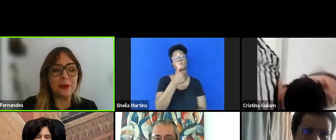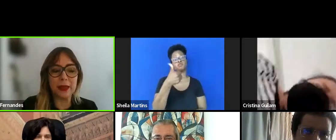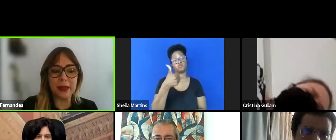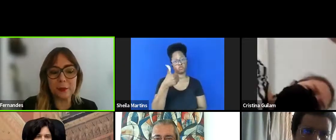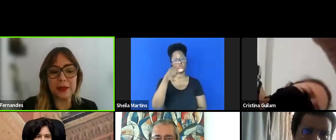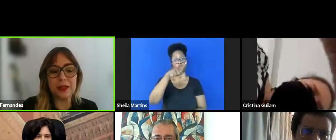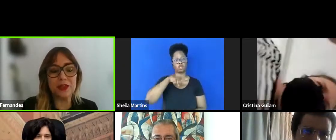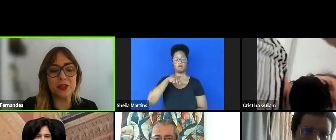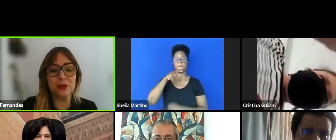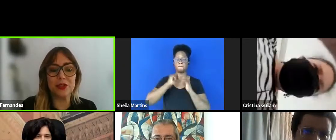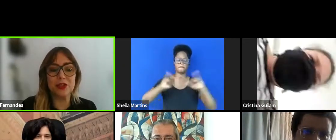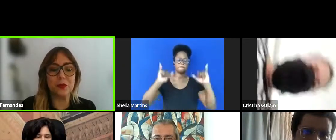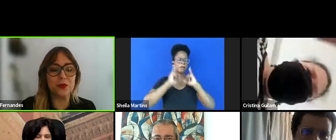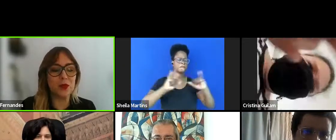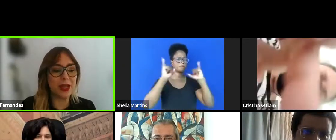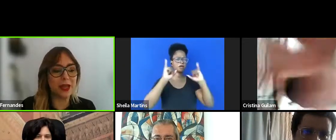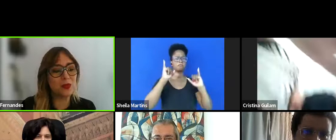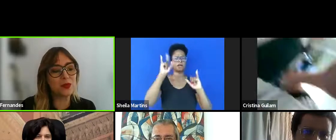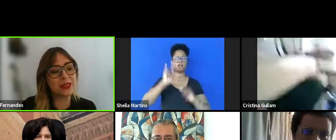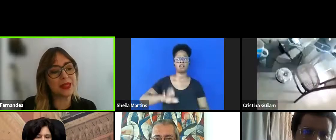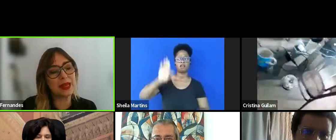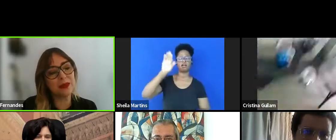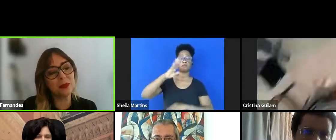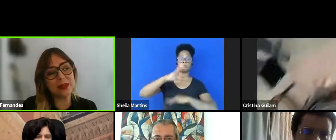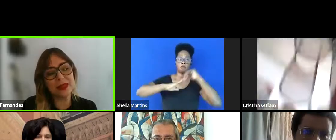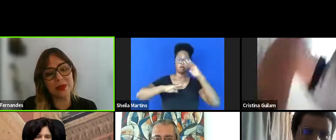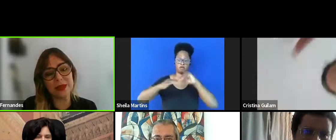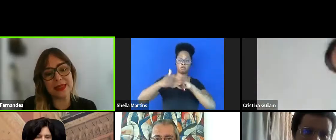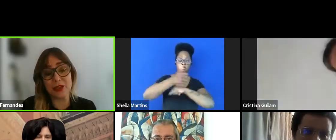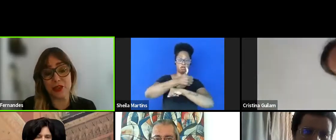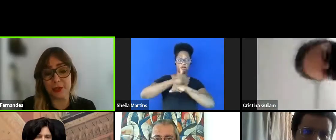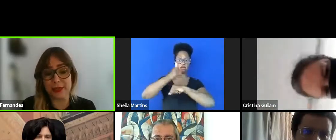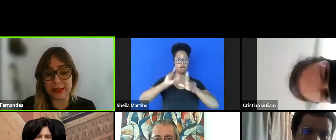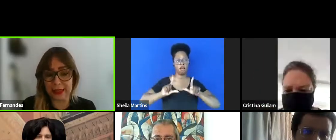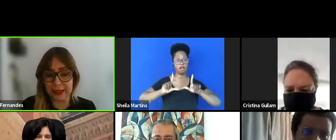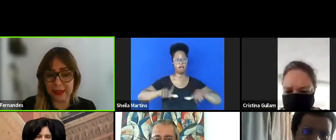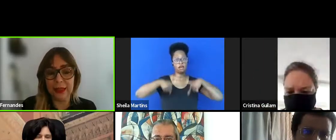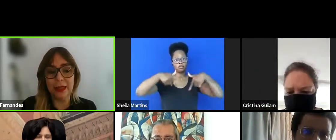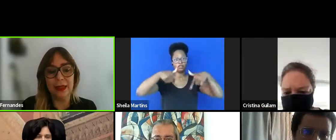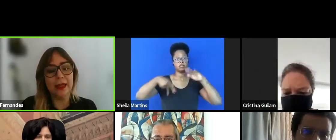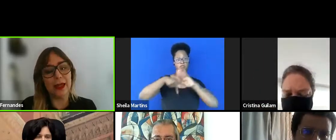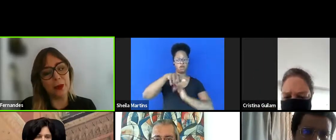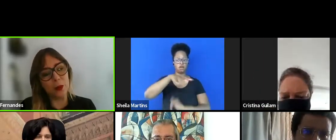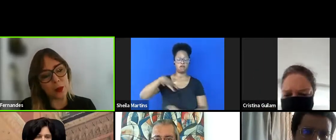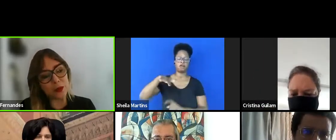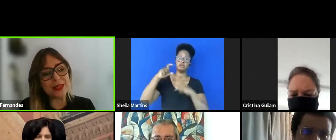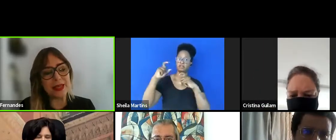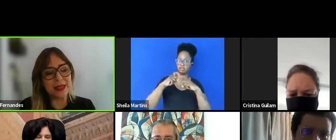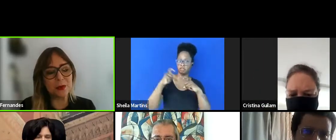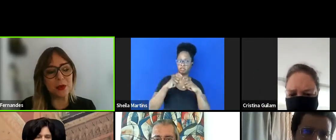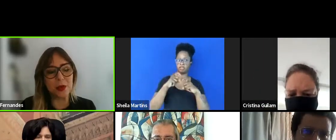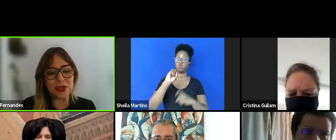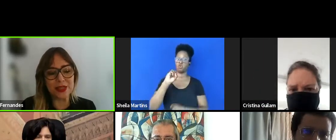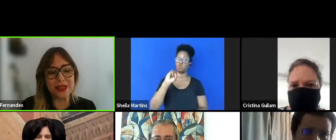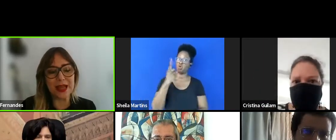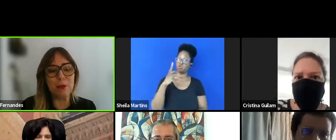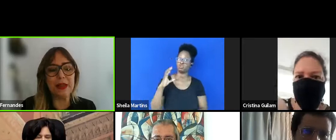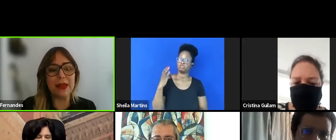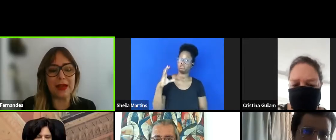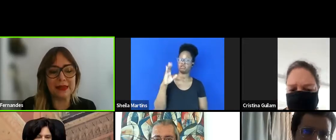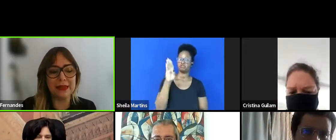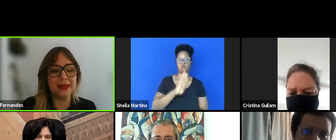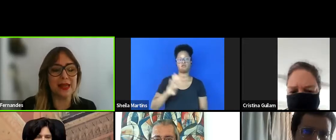chamada esteve aberta para candidaturas de profissionais com destacada atuação nas áreas de medicina e ou ciências